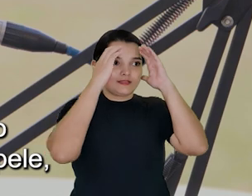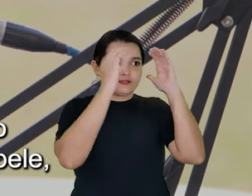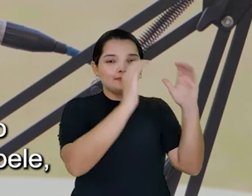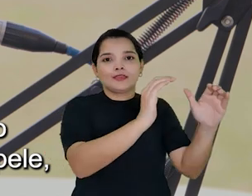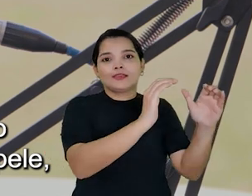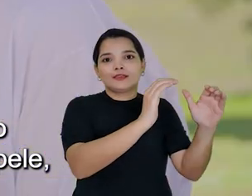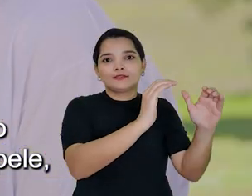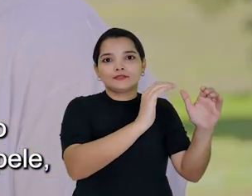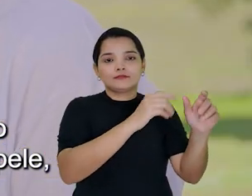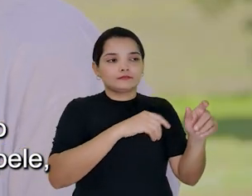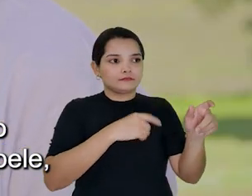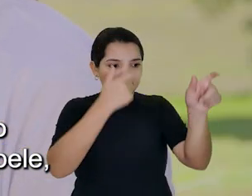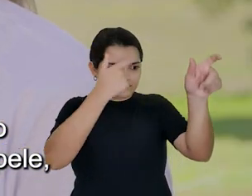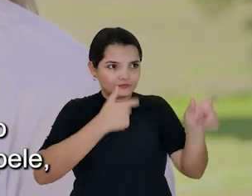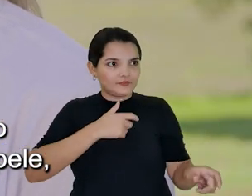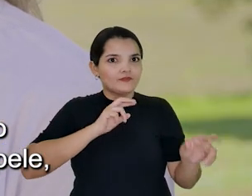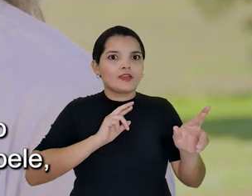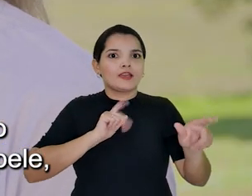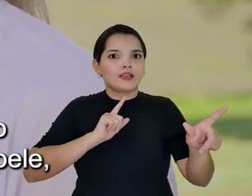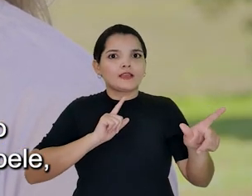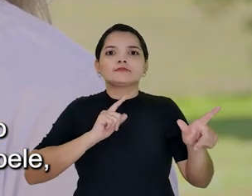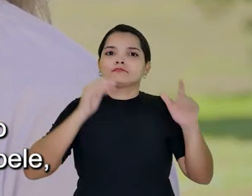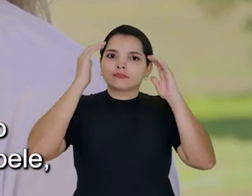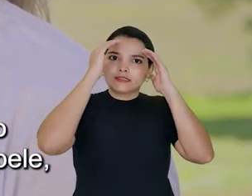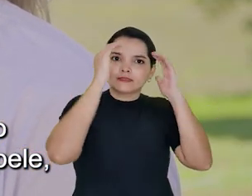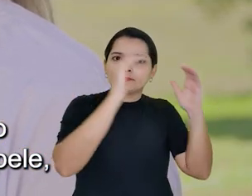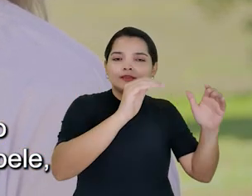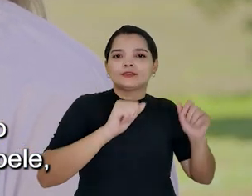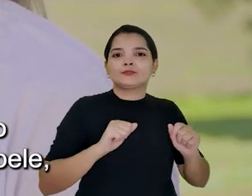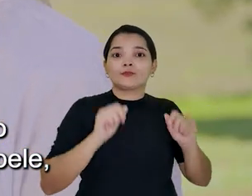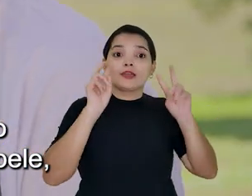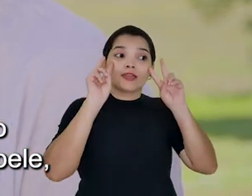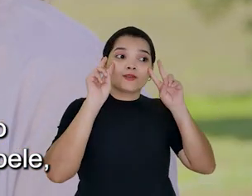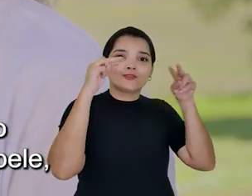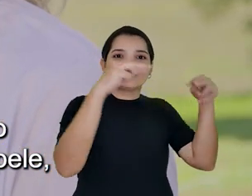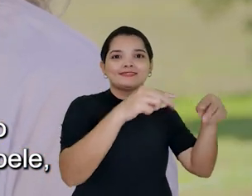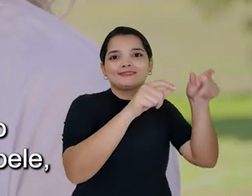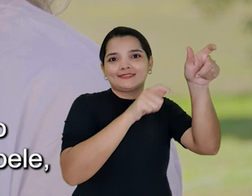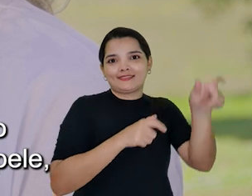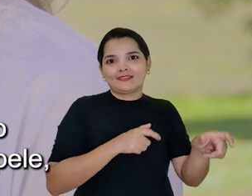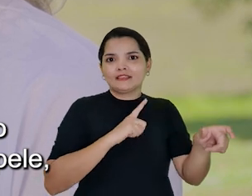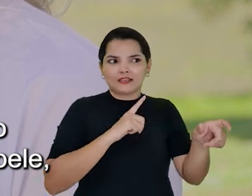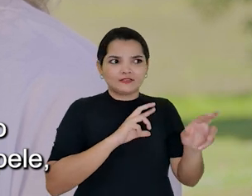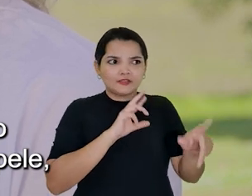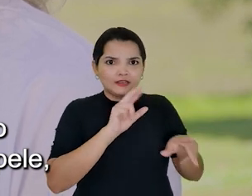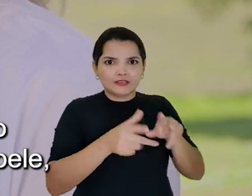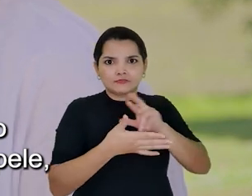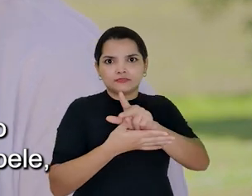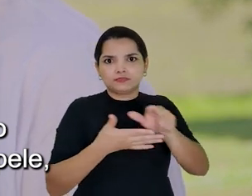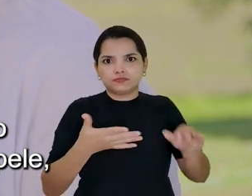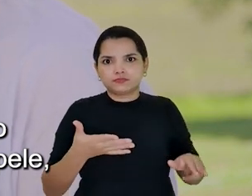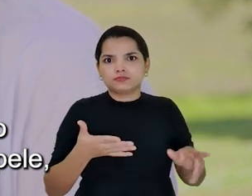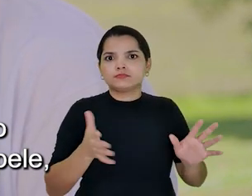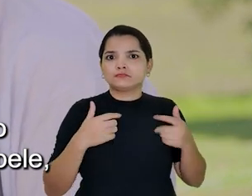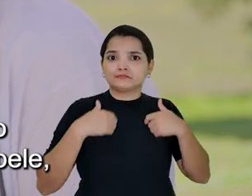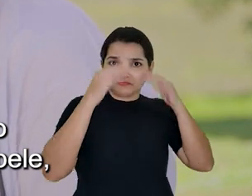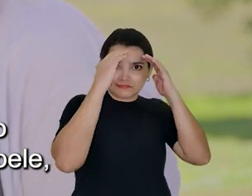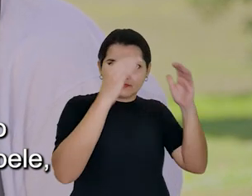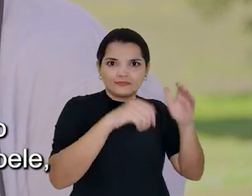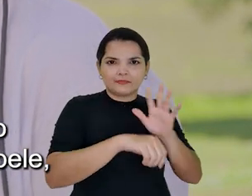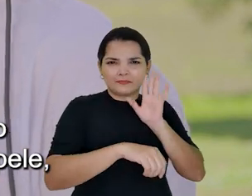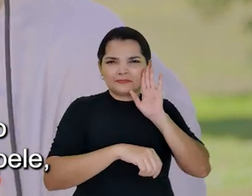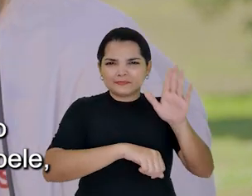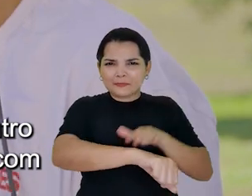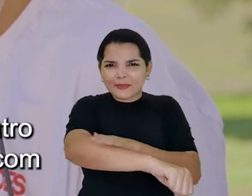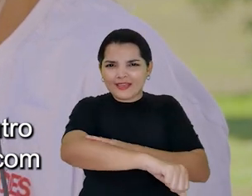diferente reconhecer o outro Uhum é com suas diferenças no fundo não é cor